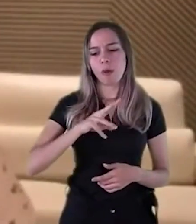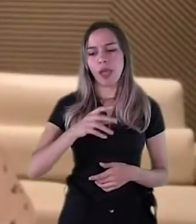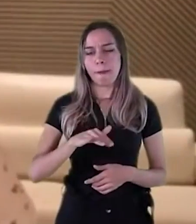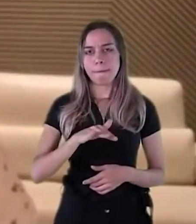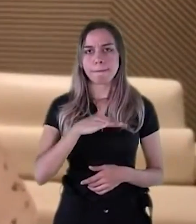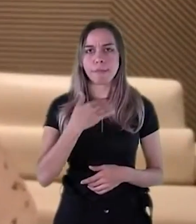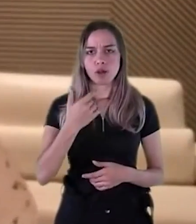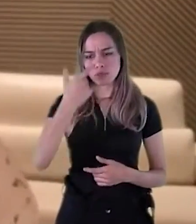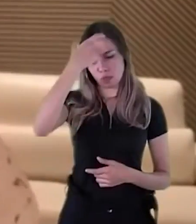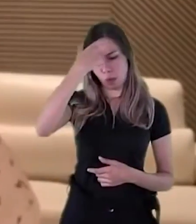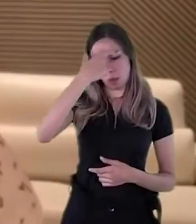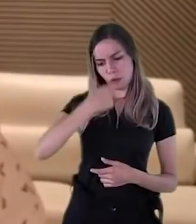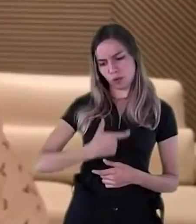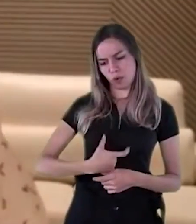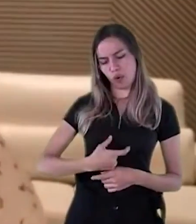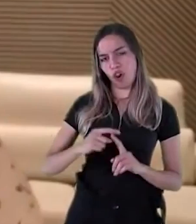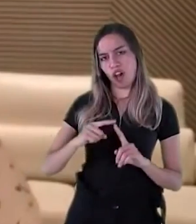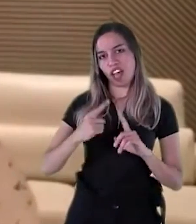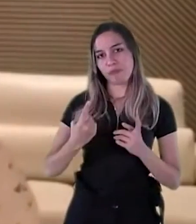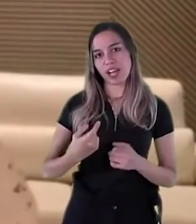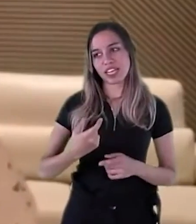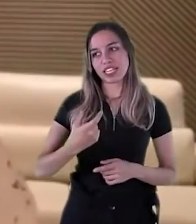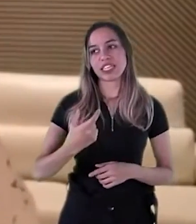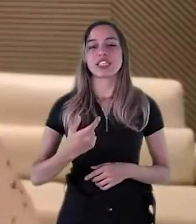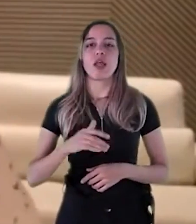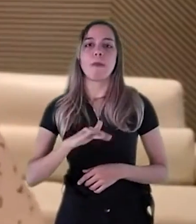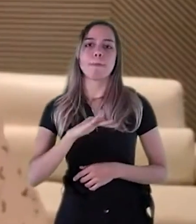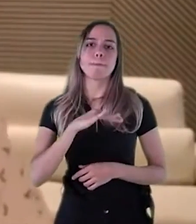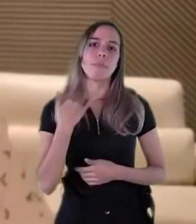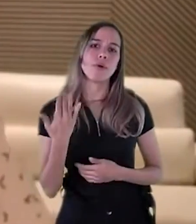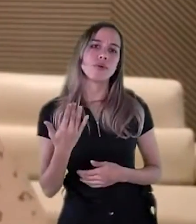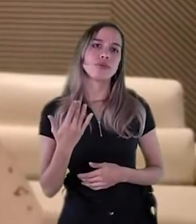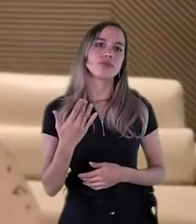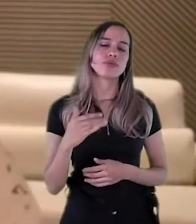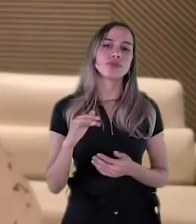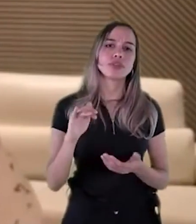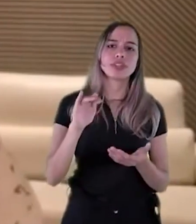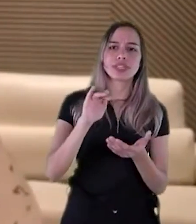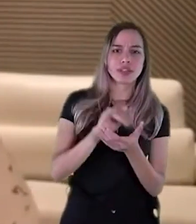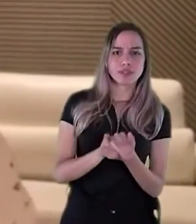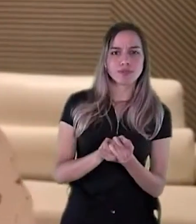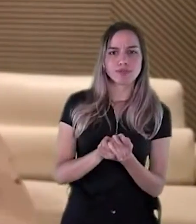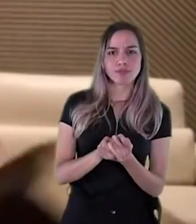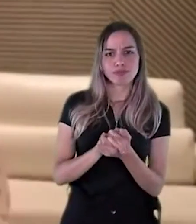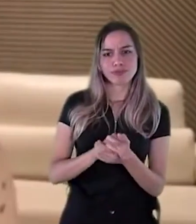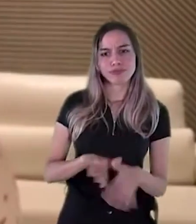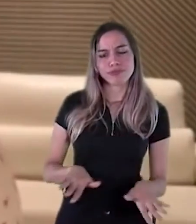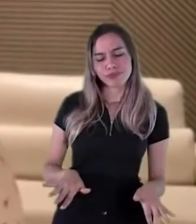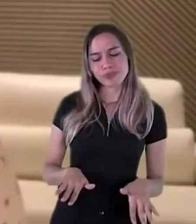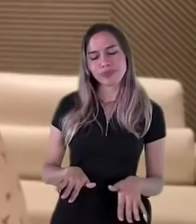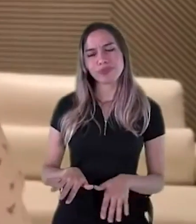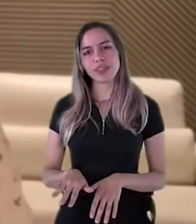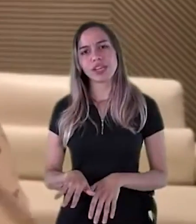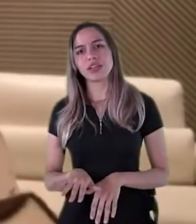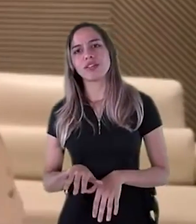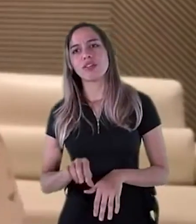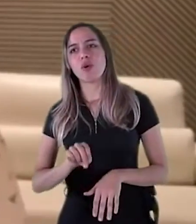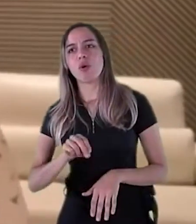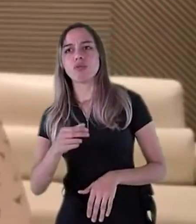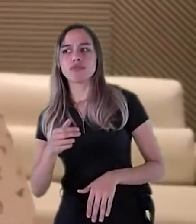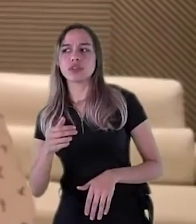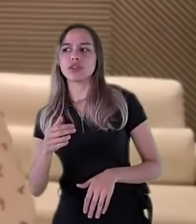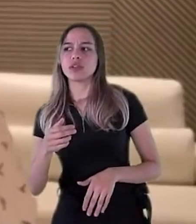significados. É a morte de um casamento, é a morte de uma filiação, de um vínculo que você julgava